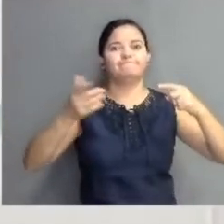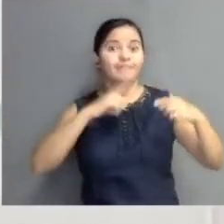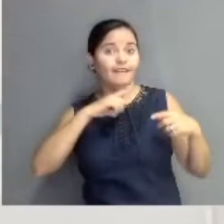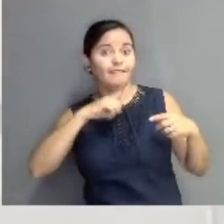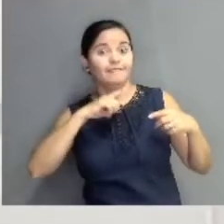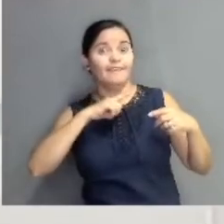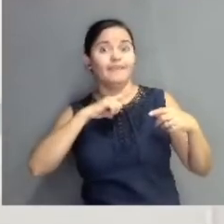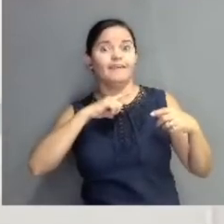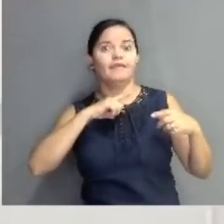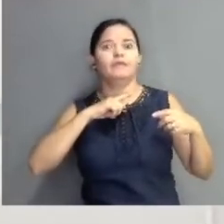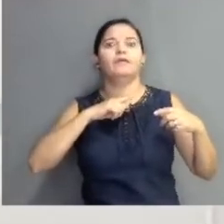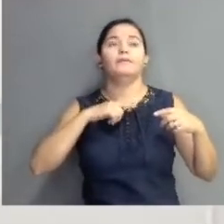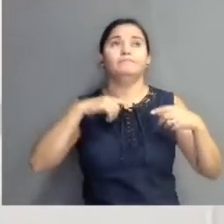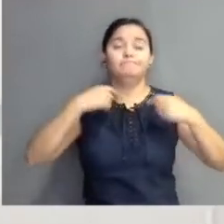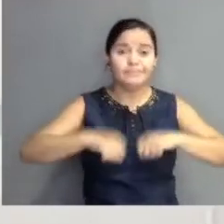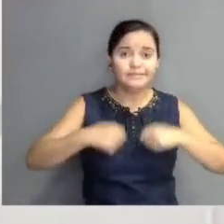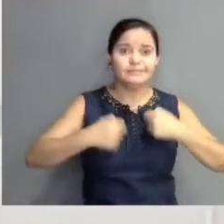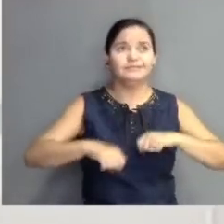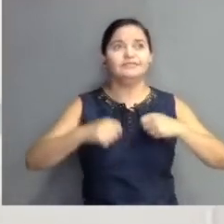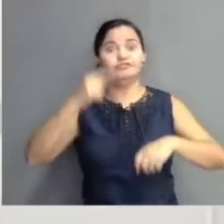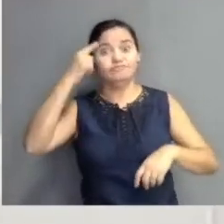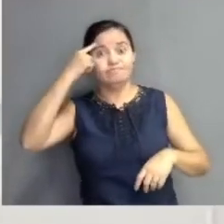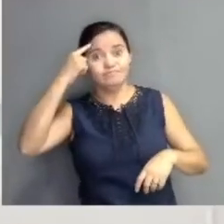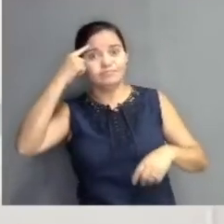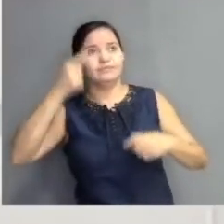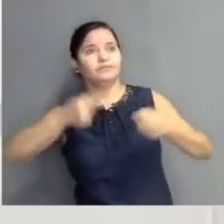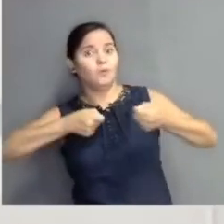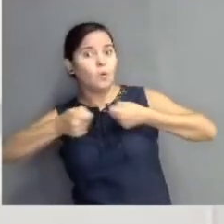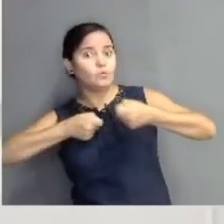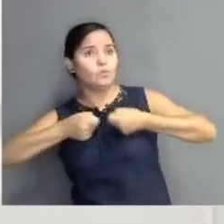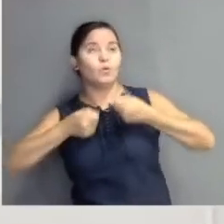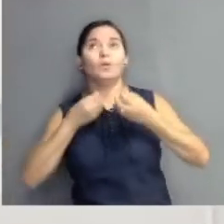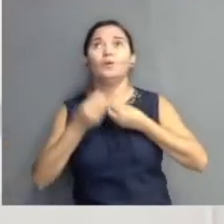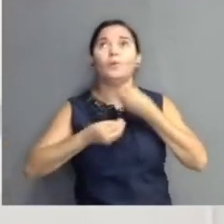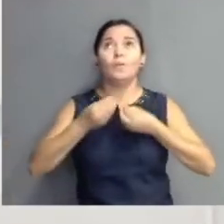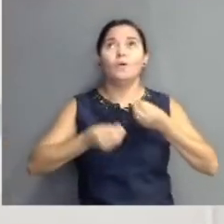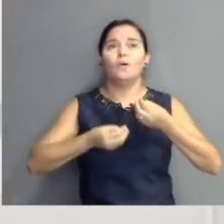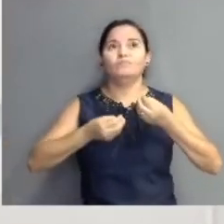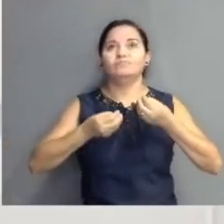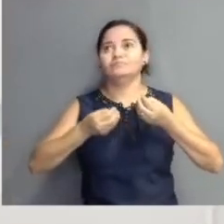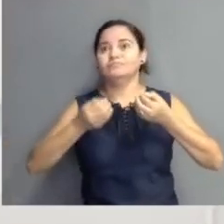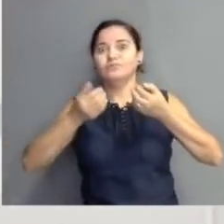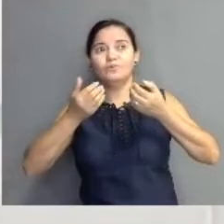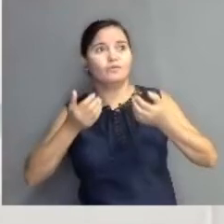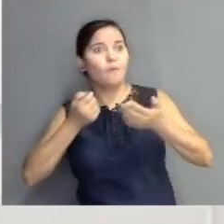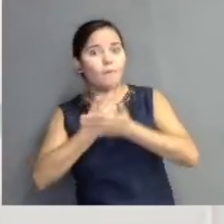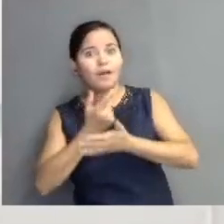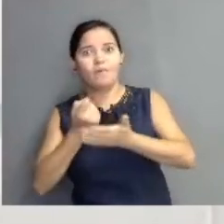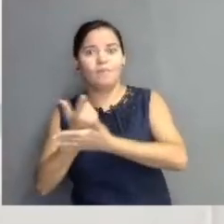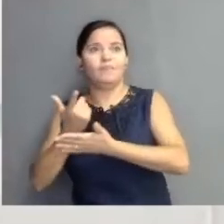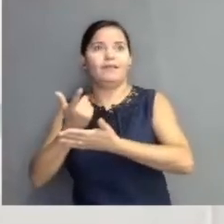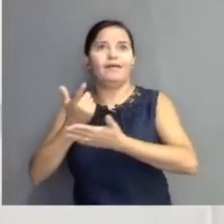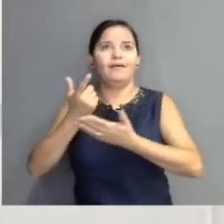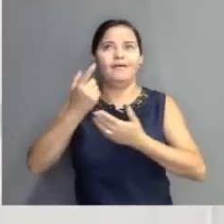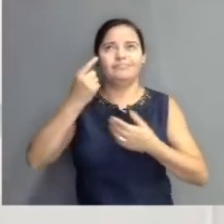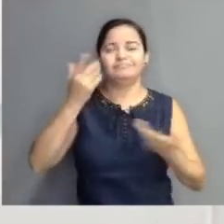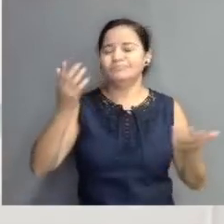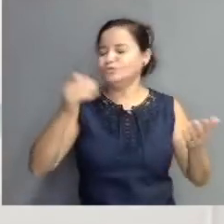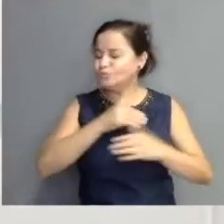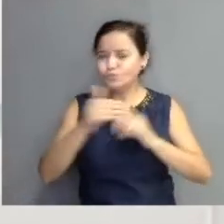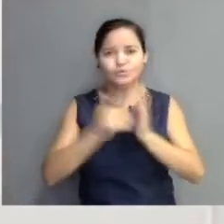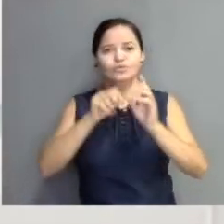nossos hábitos de consumo. Quando a gente para refletir isso a partir de uma perspectiva social,